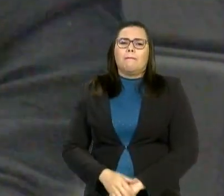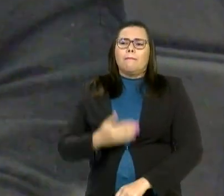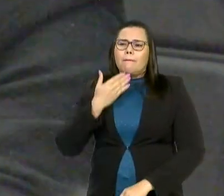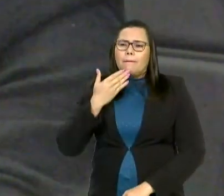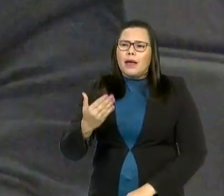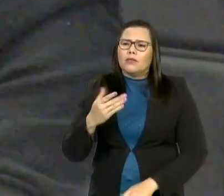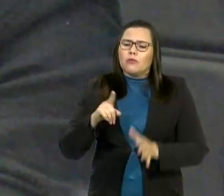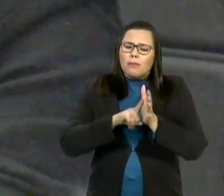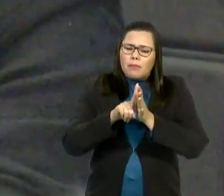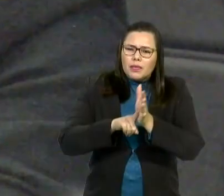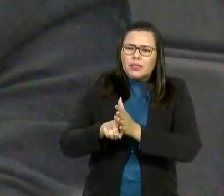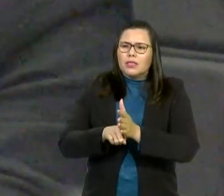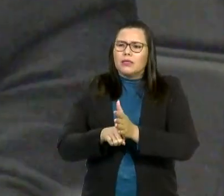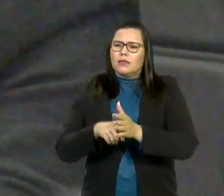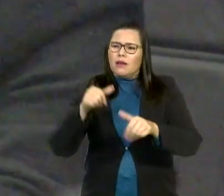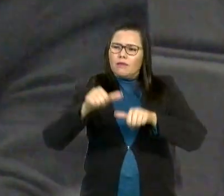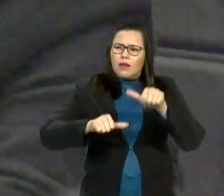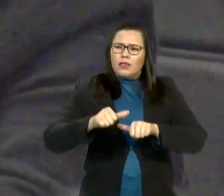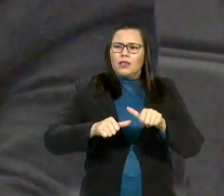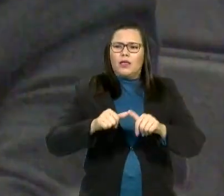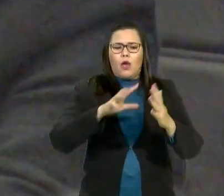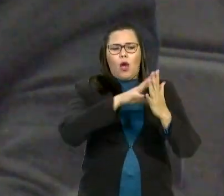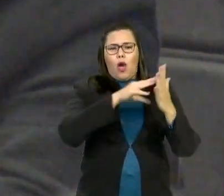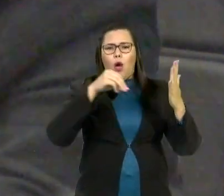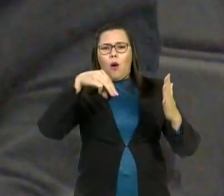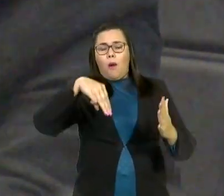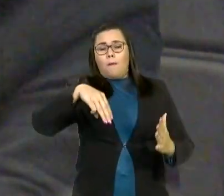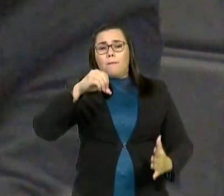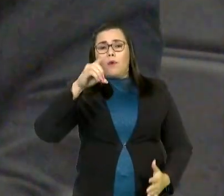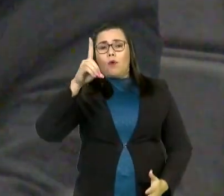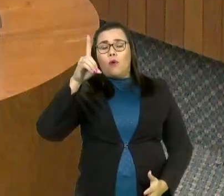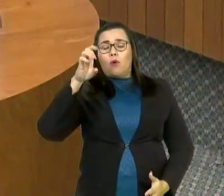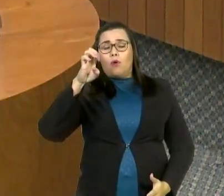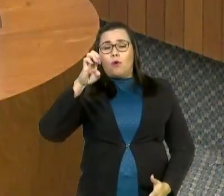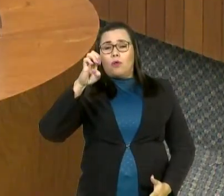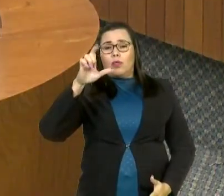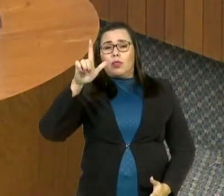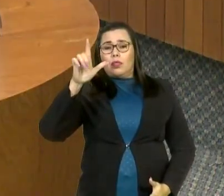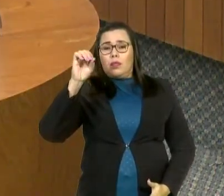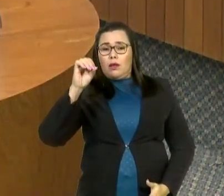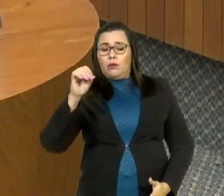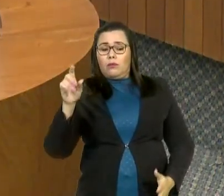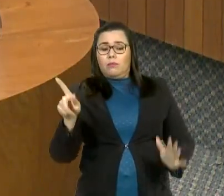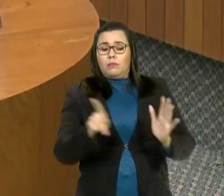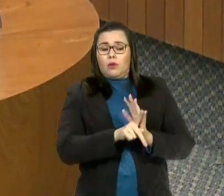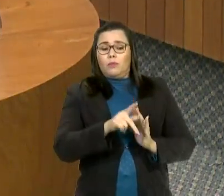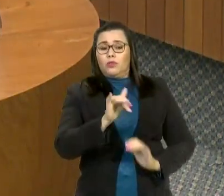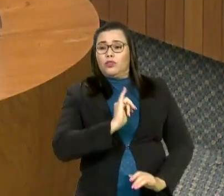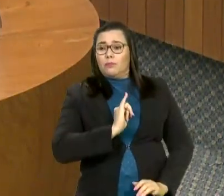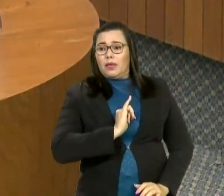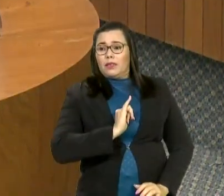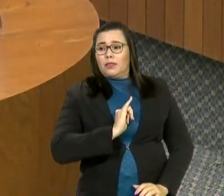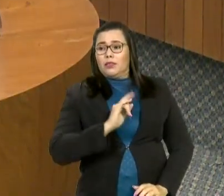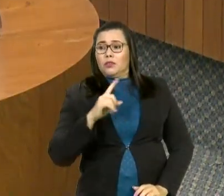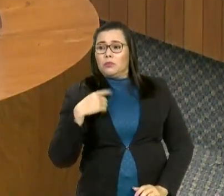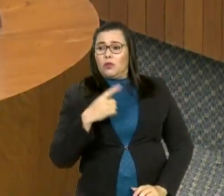em outros municípios. Agradeço ao deputado Ricardo, com os apartes.